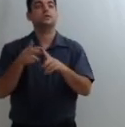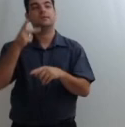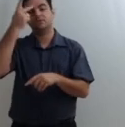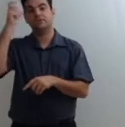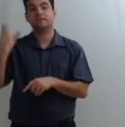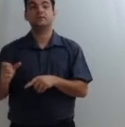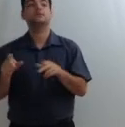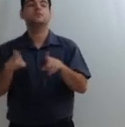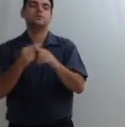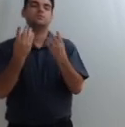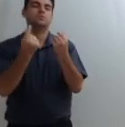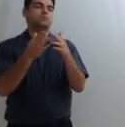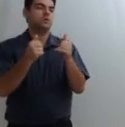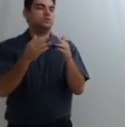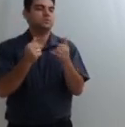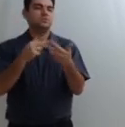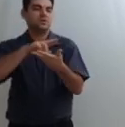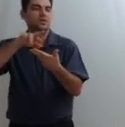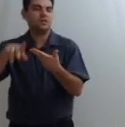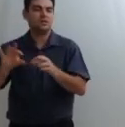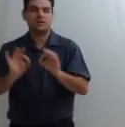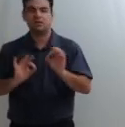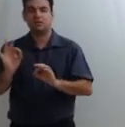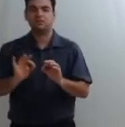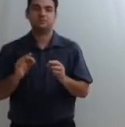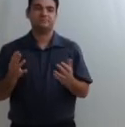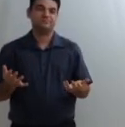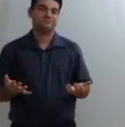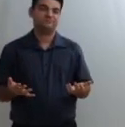petições requerendo a revogação.